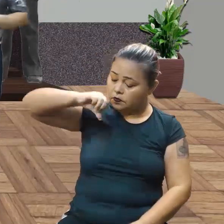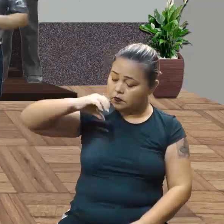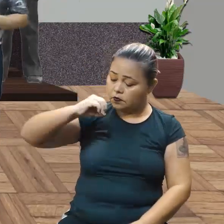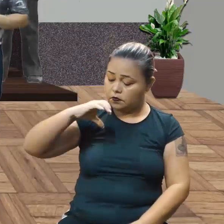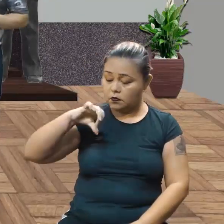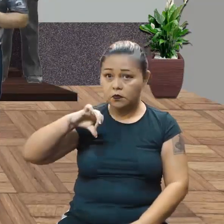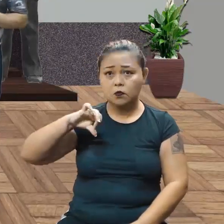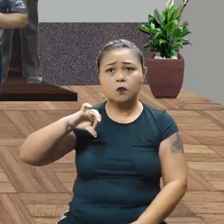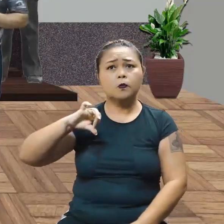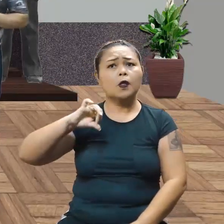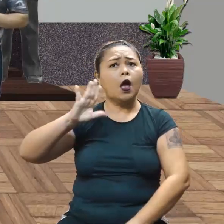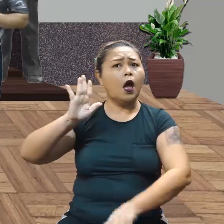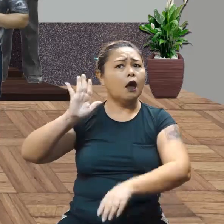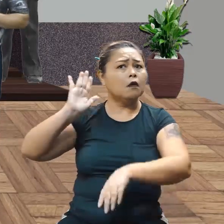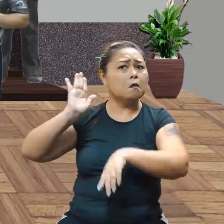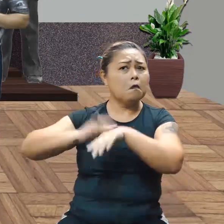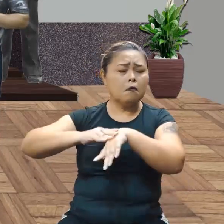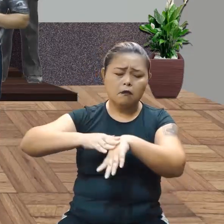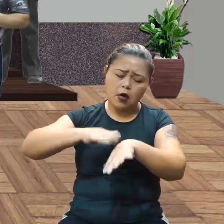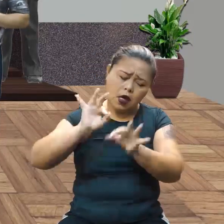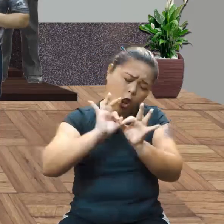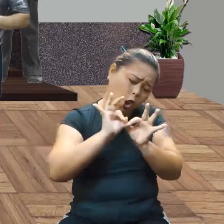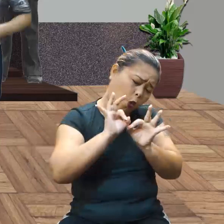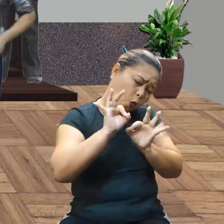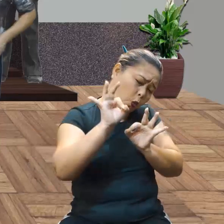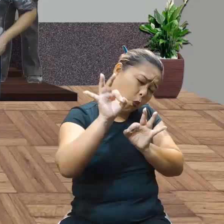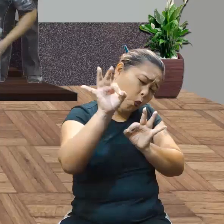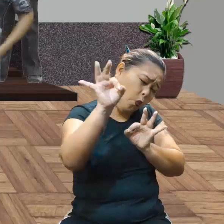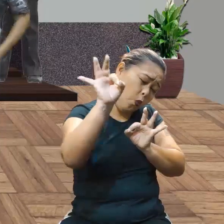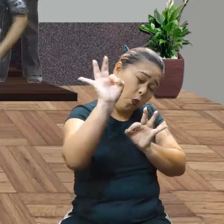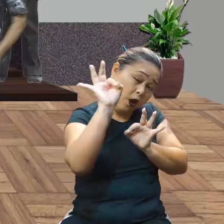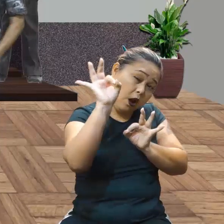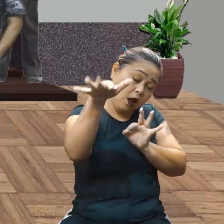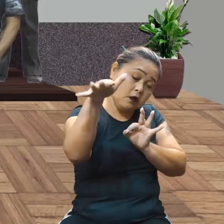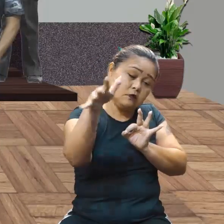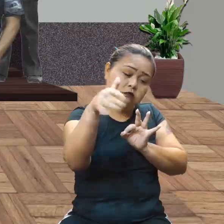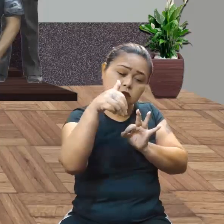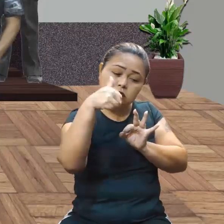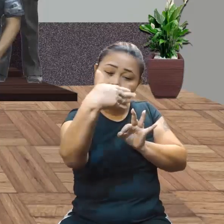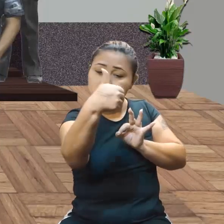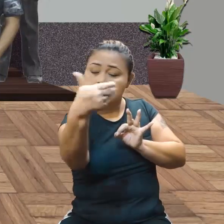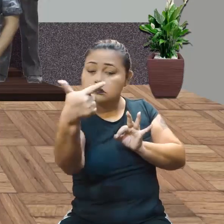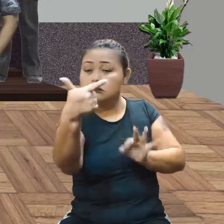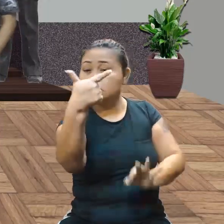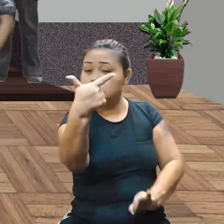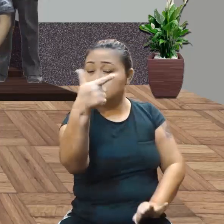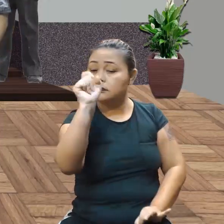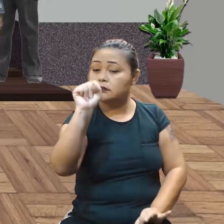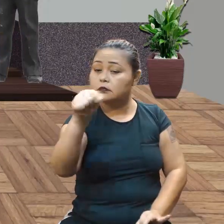mais árdua missão. Ela vai reconhecer